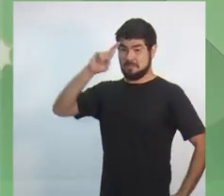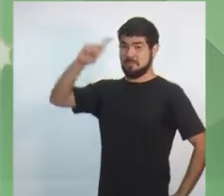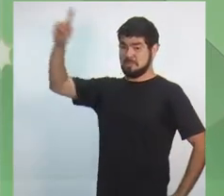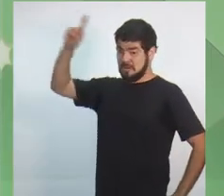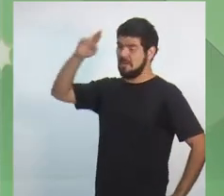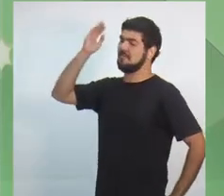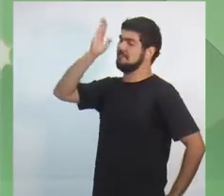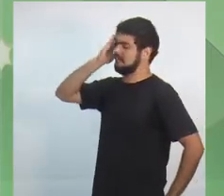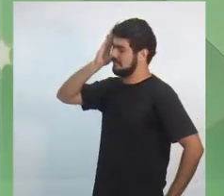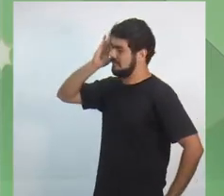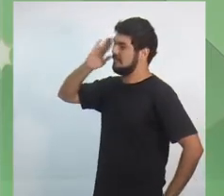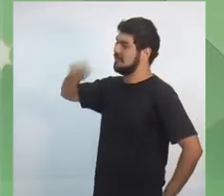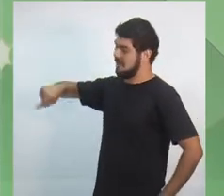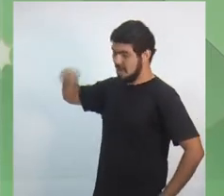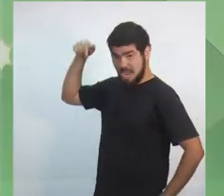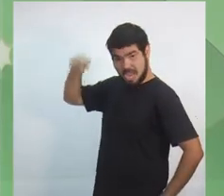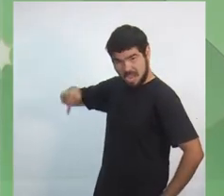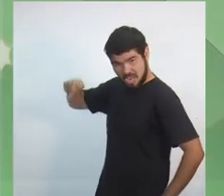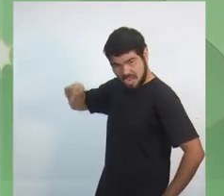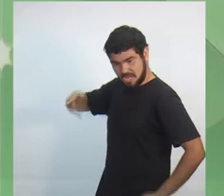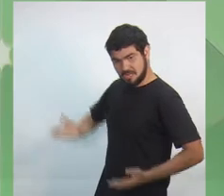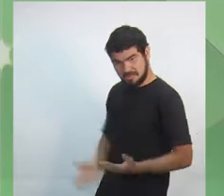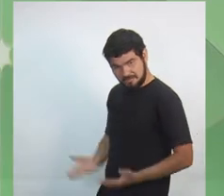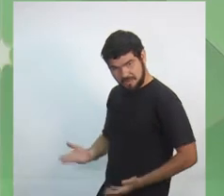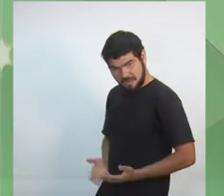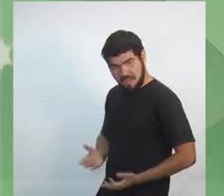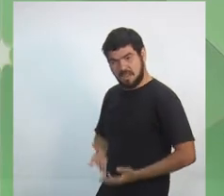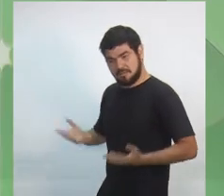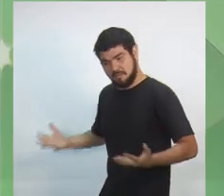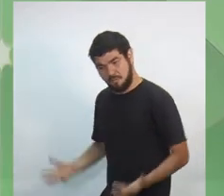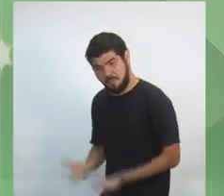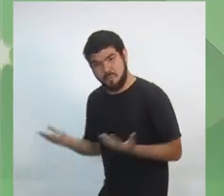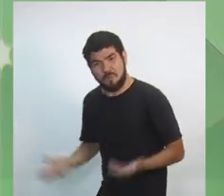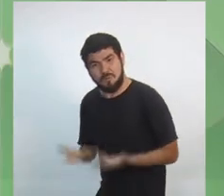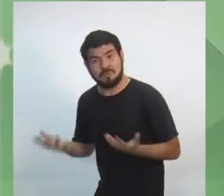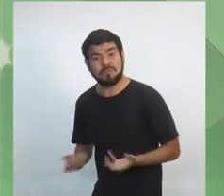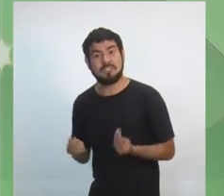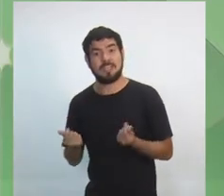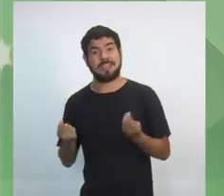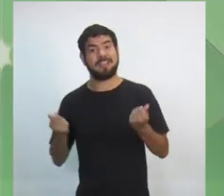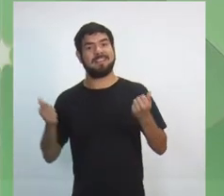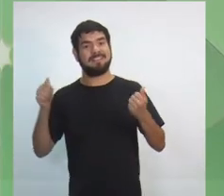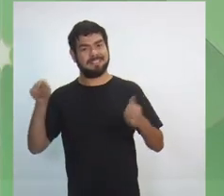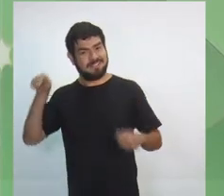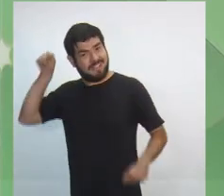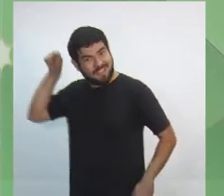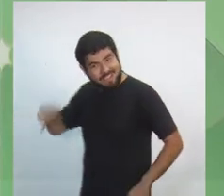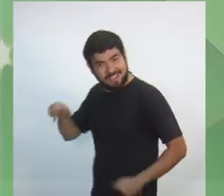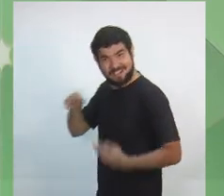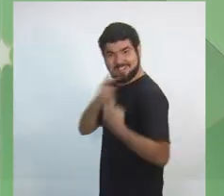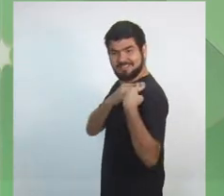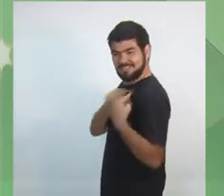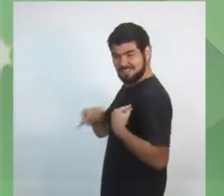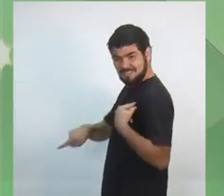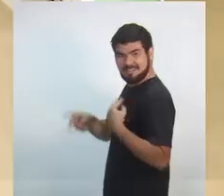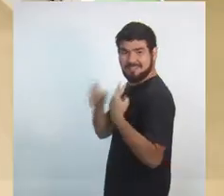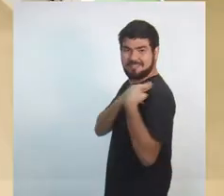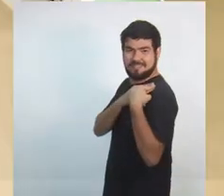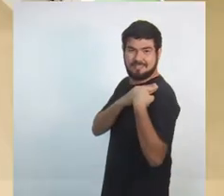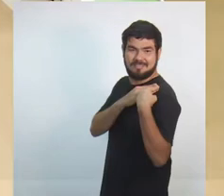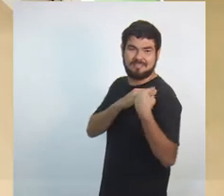produzem a riqueza, e nós temos que valorizar o trabalhador sempre. Esse é o nosso lema, e nós não vamos mudar disso nunca, né? Nós representamos...